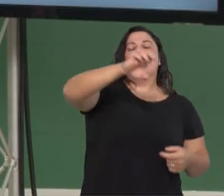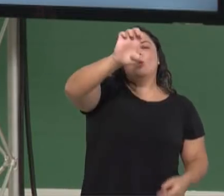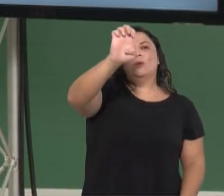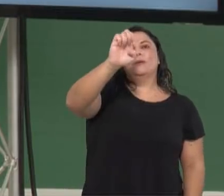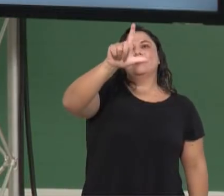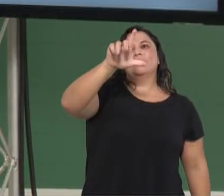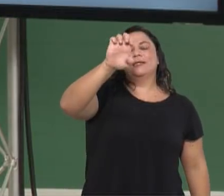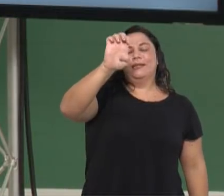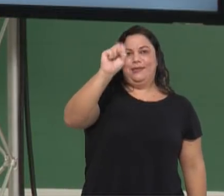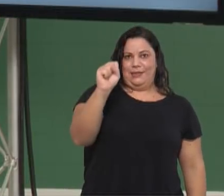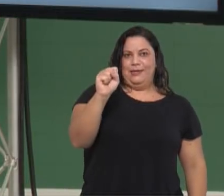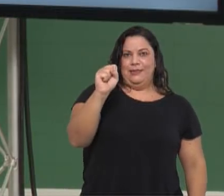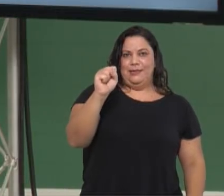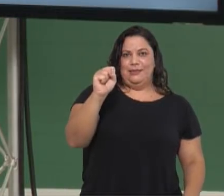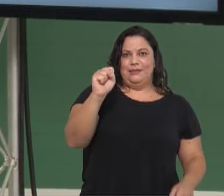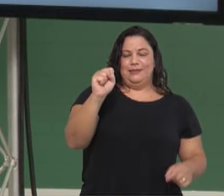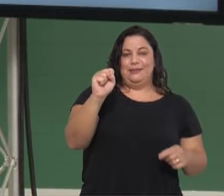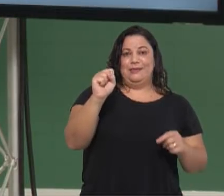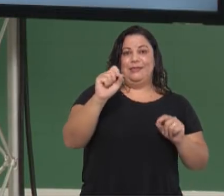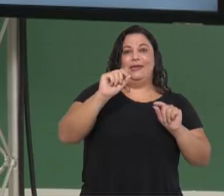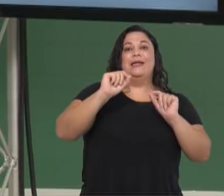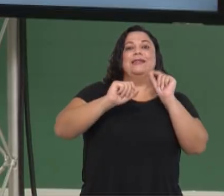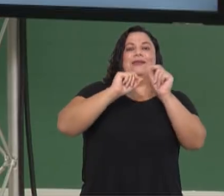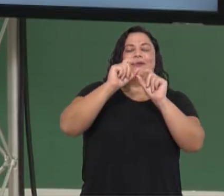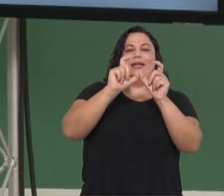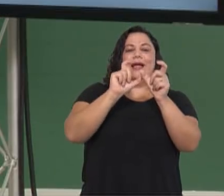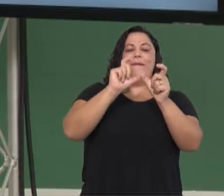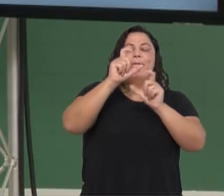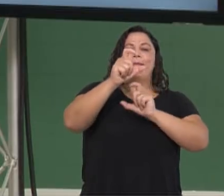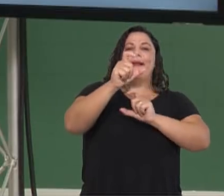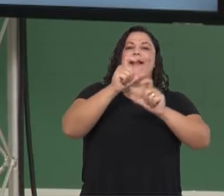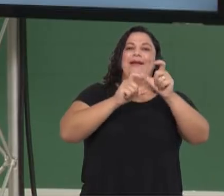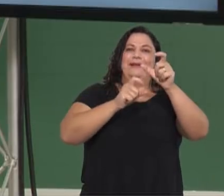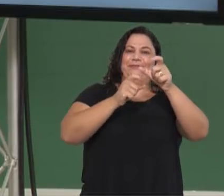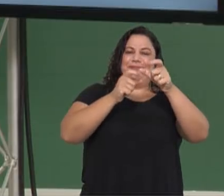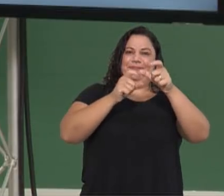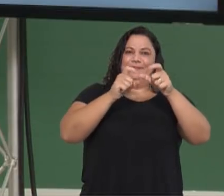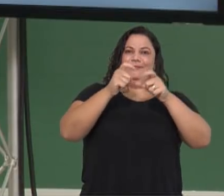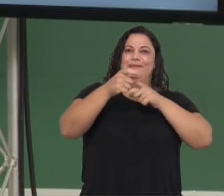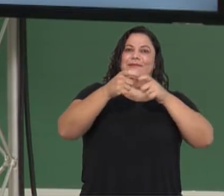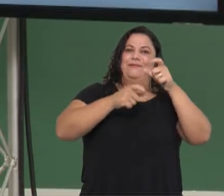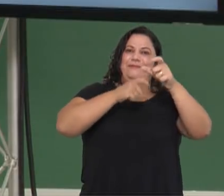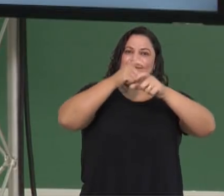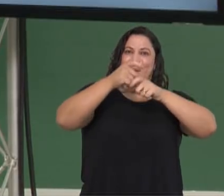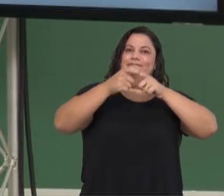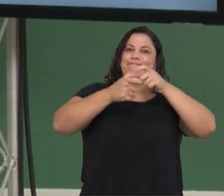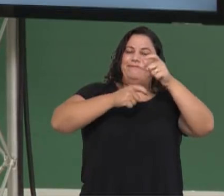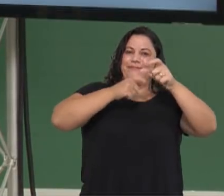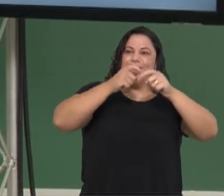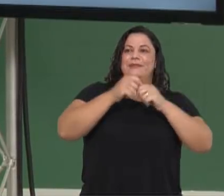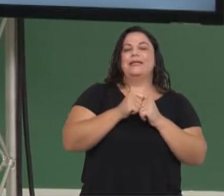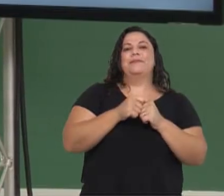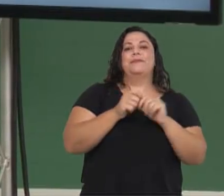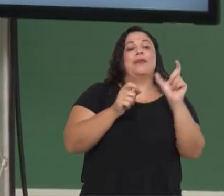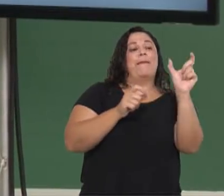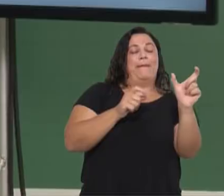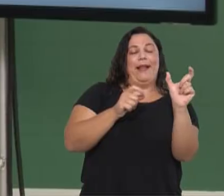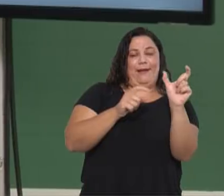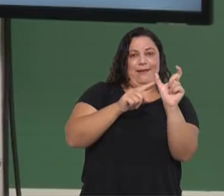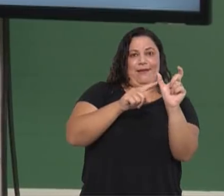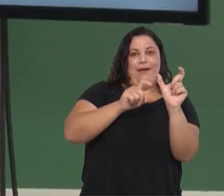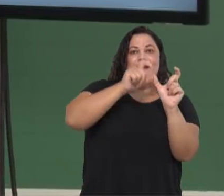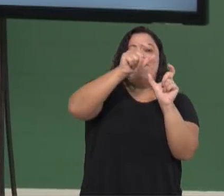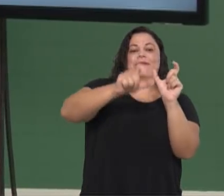esta mudança. Isso se chama flexão. Ele é flexionado de acordo com a pessoa, tá? Do singular, do